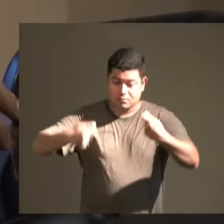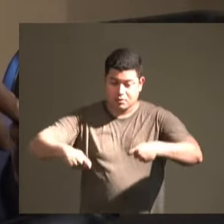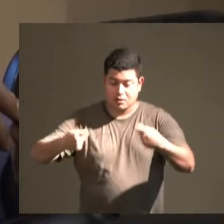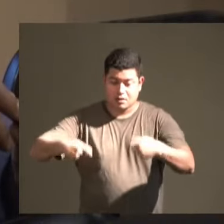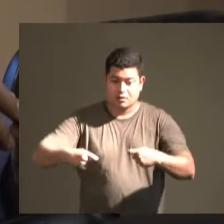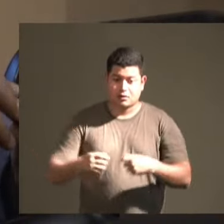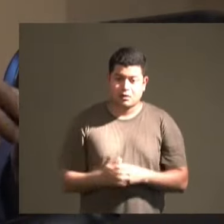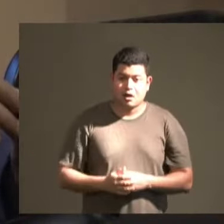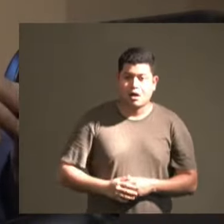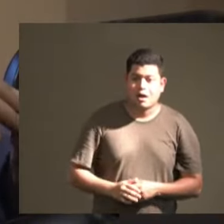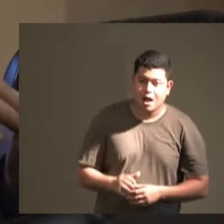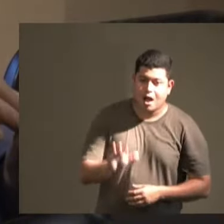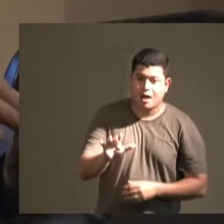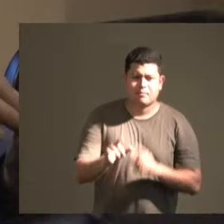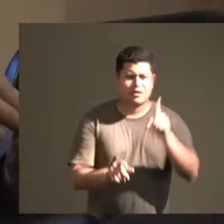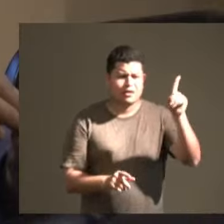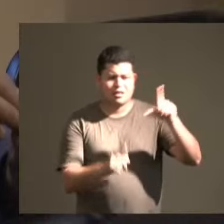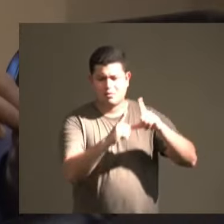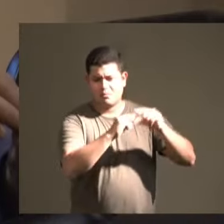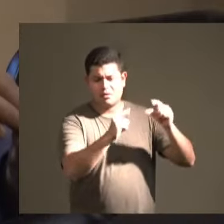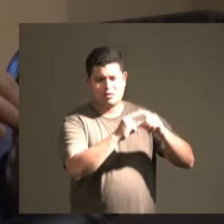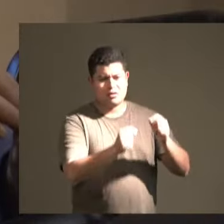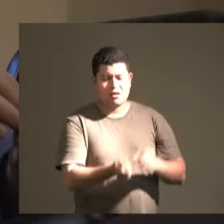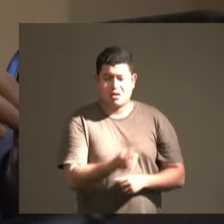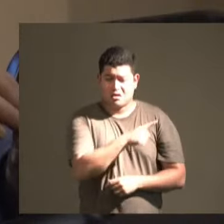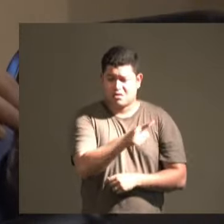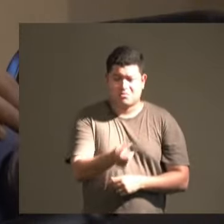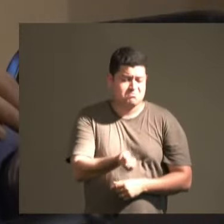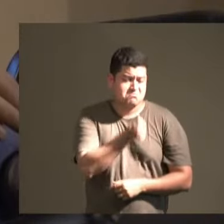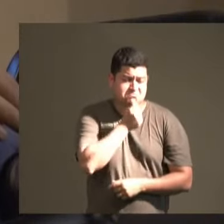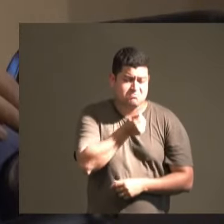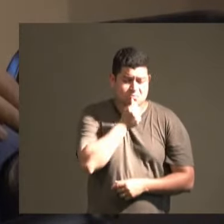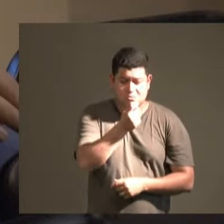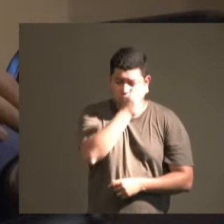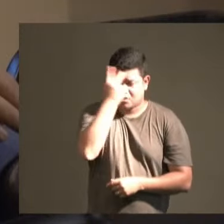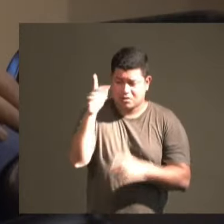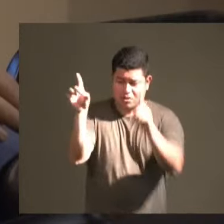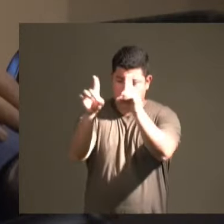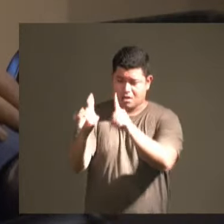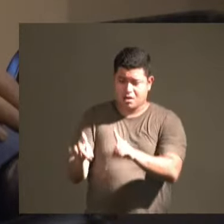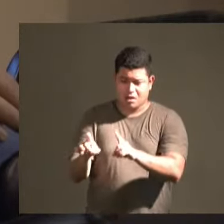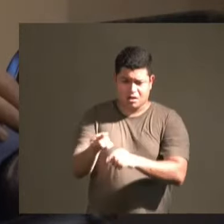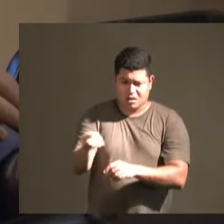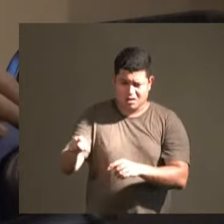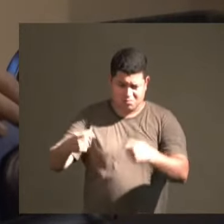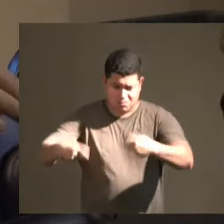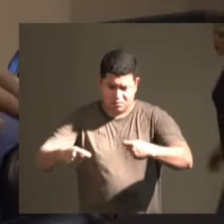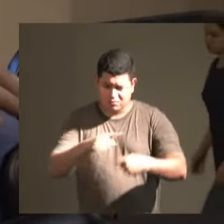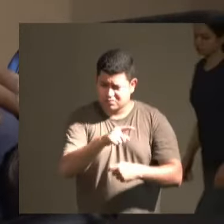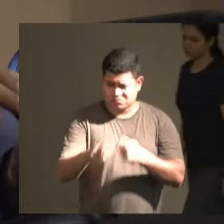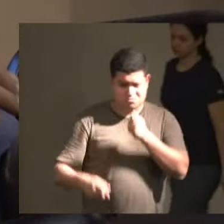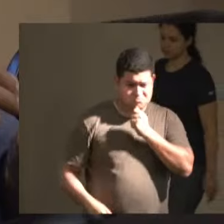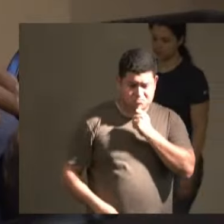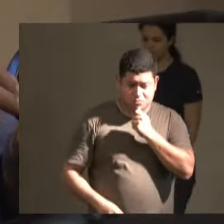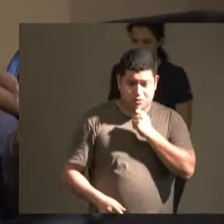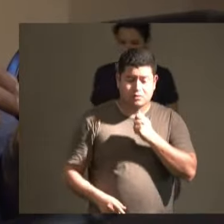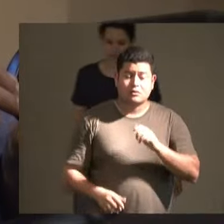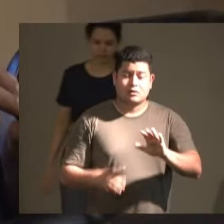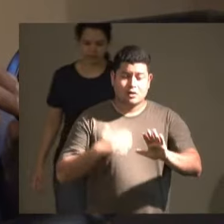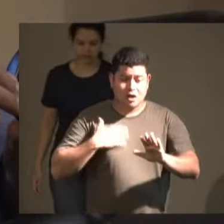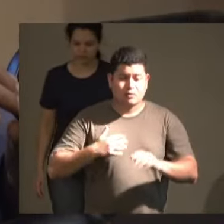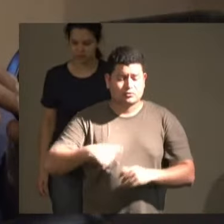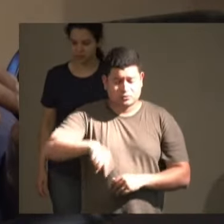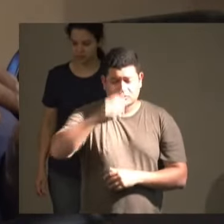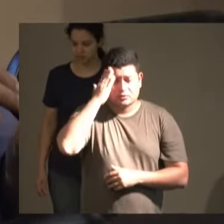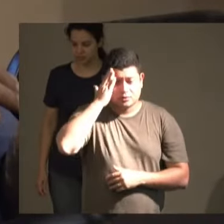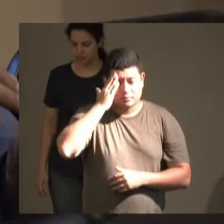Ah, então vocês lá em Brasília não sabem o que é que as pessoas com deficiência precisam? A gente até sabe alguma coisa, né?